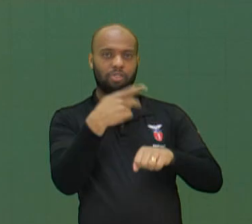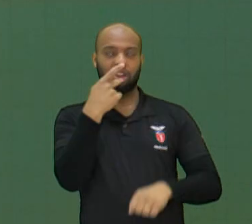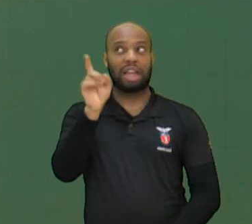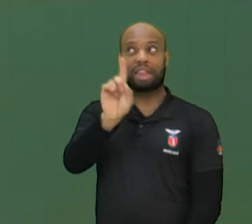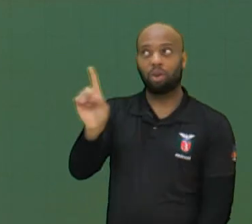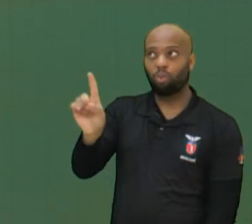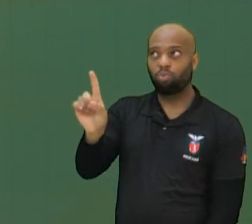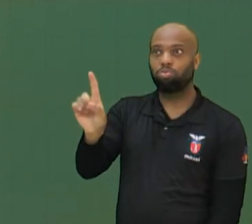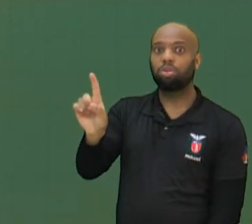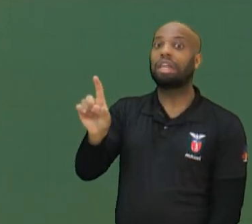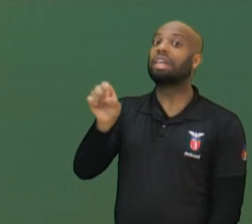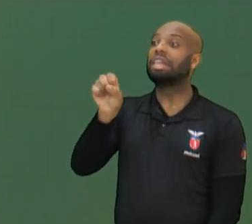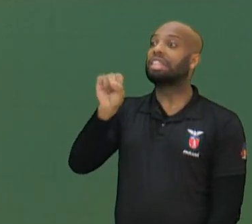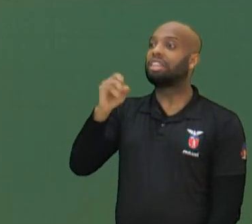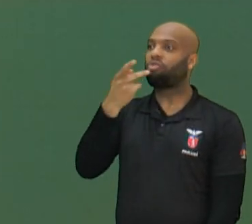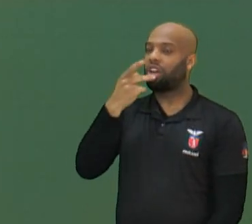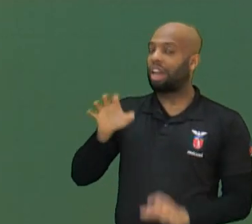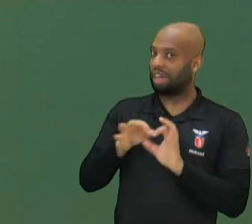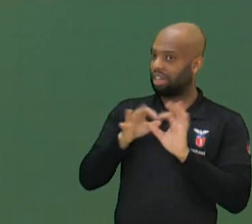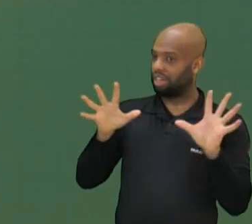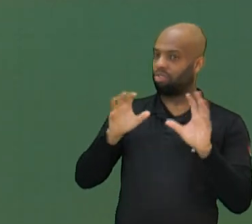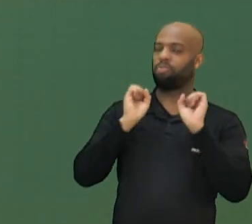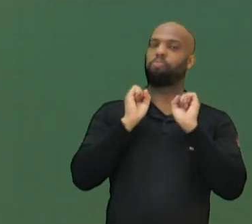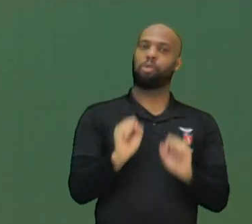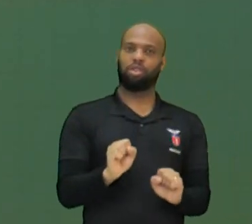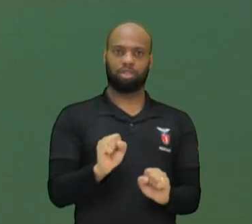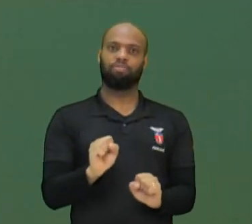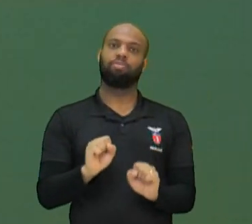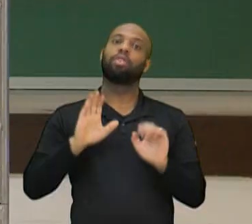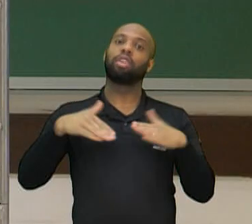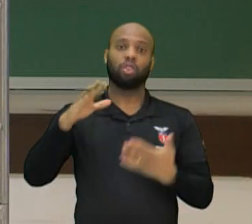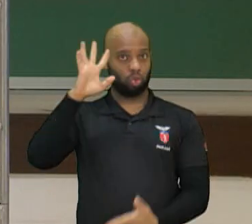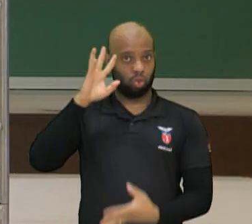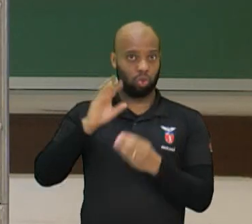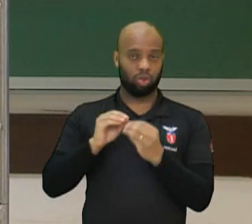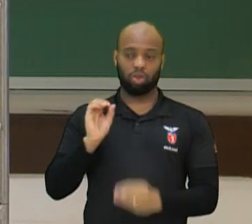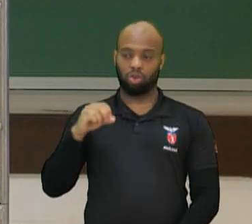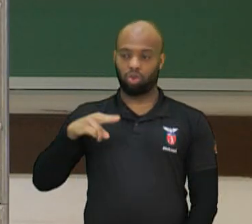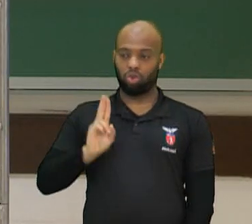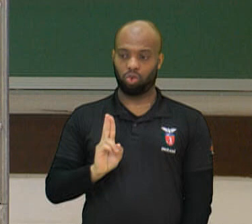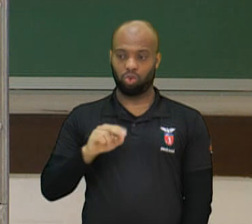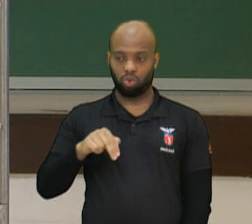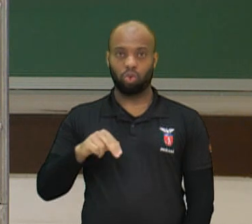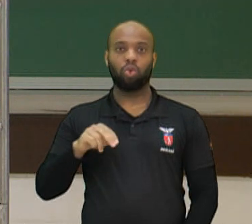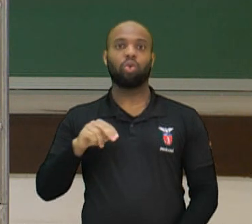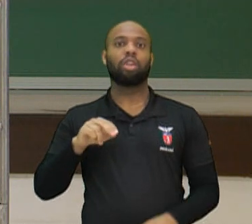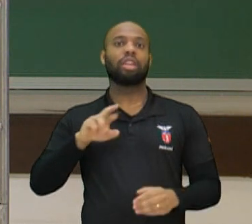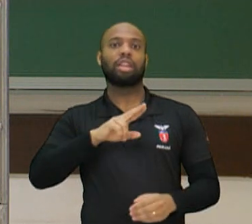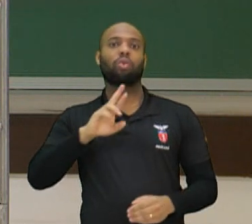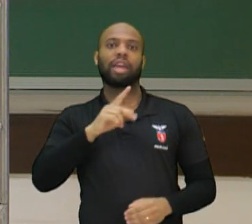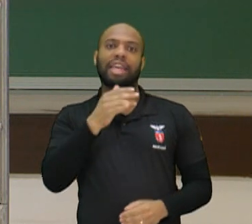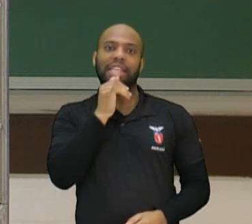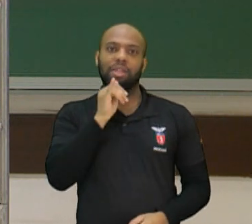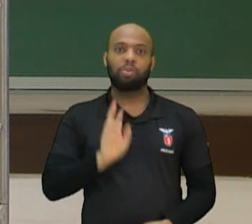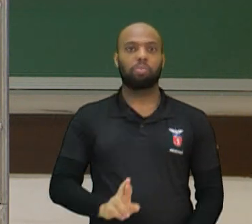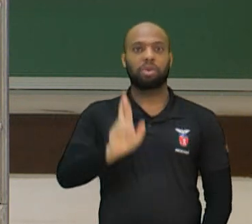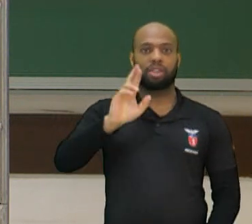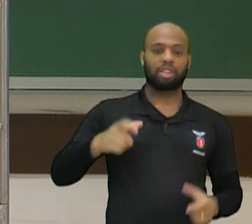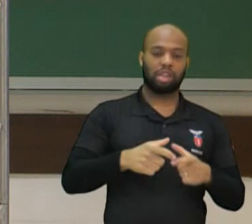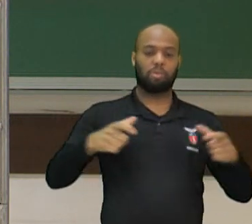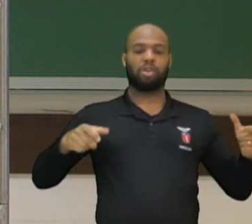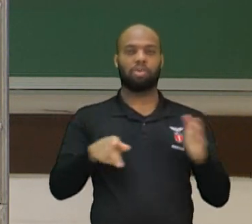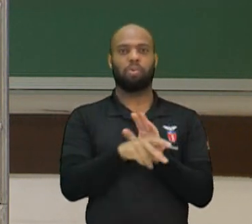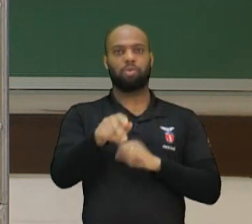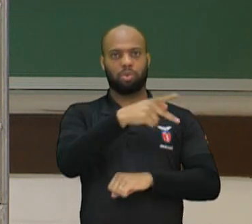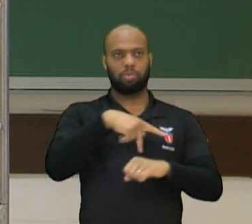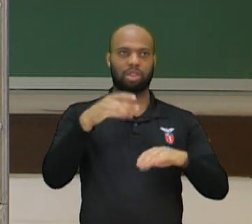não. Ou seja, em conclusão, a ONU acaba não representando a vontade da maioria dos